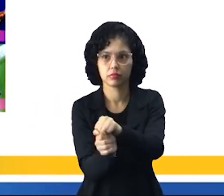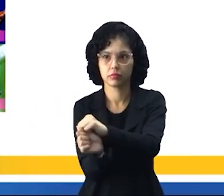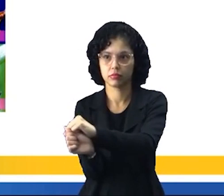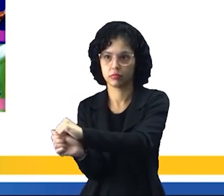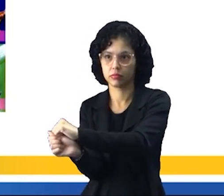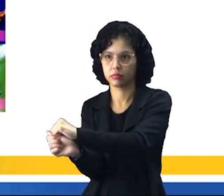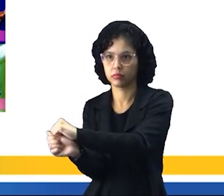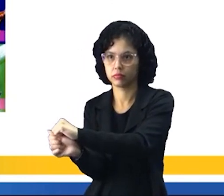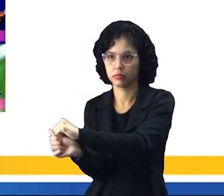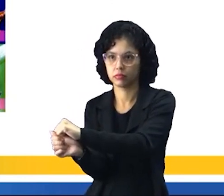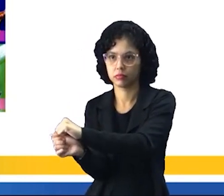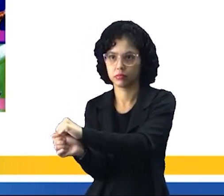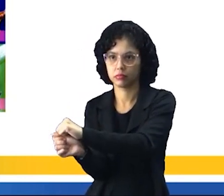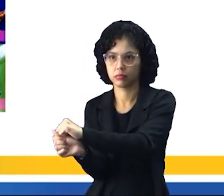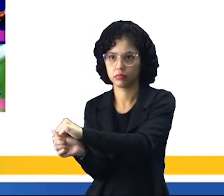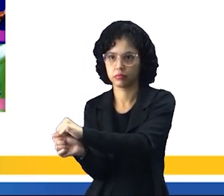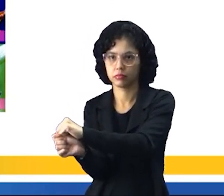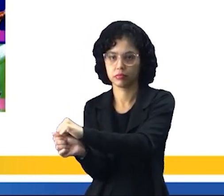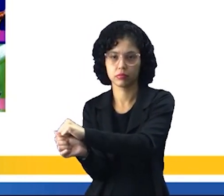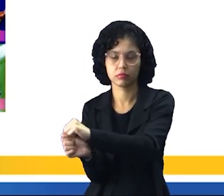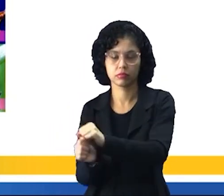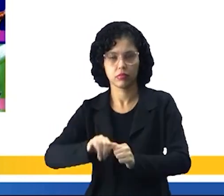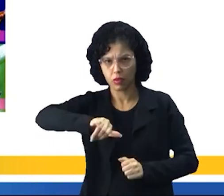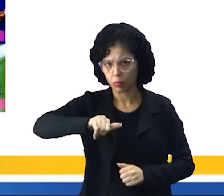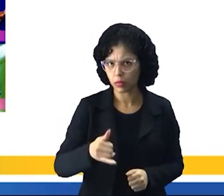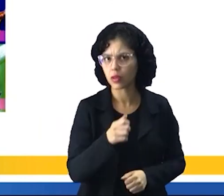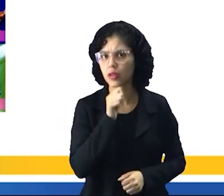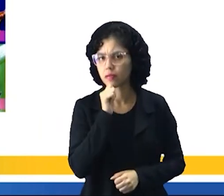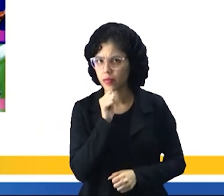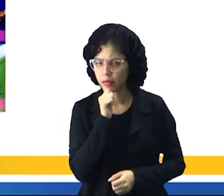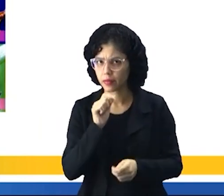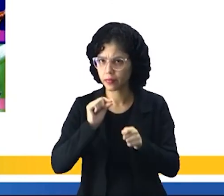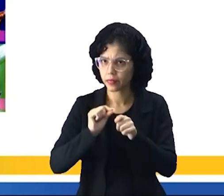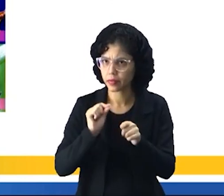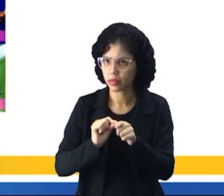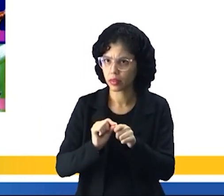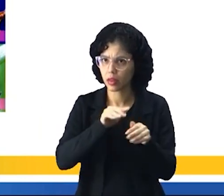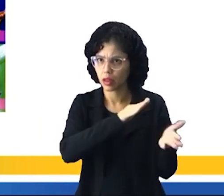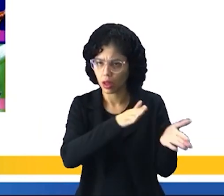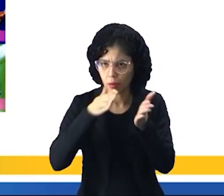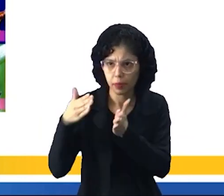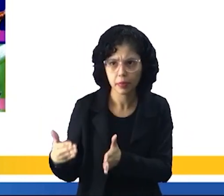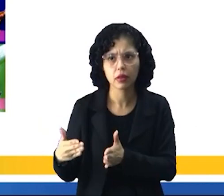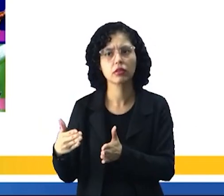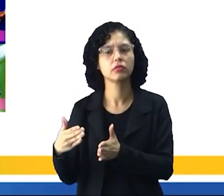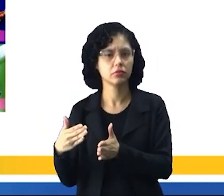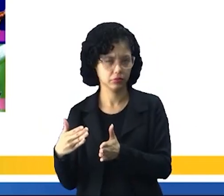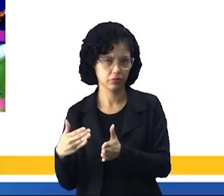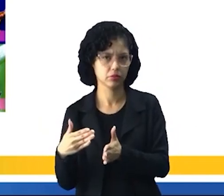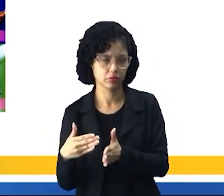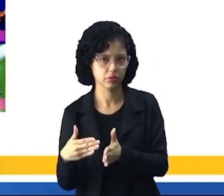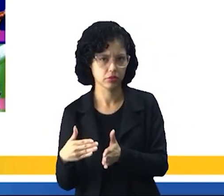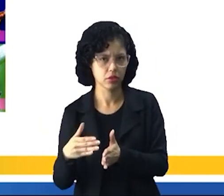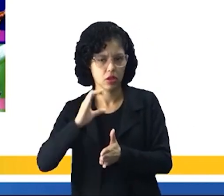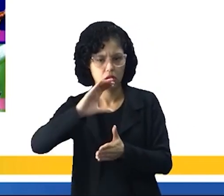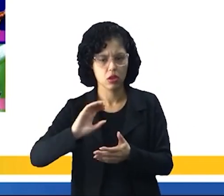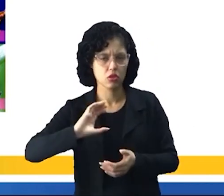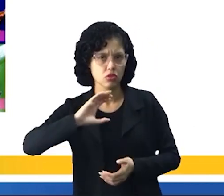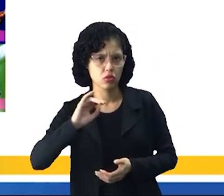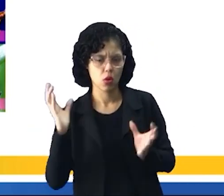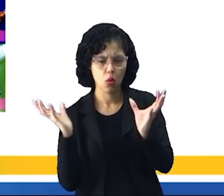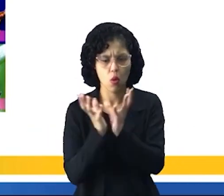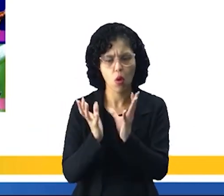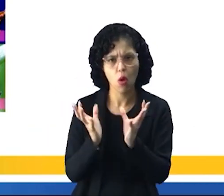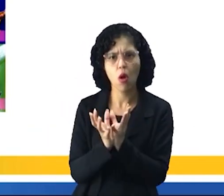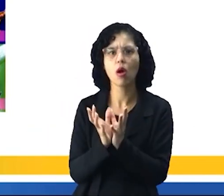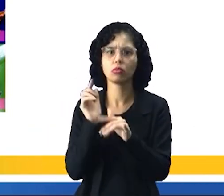calcária. Essa concha, às vezes, o molusco ele reaproveita ou ele vai formando também a partir de componentes que ele encontra lá na